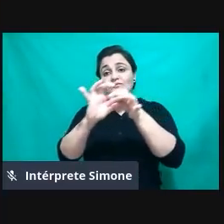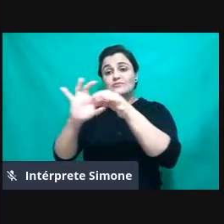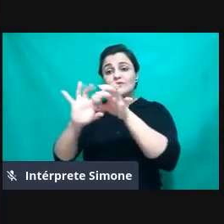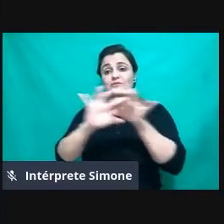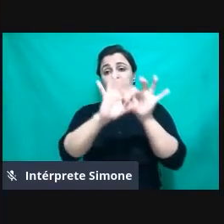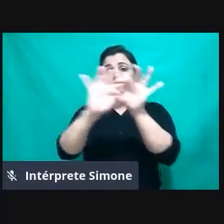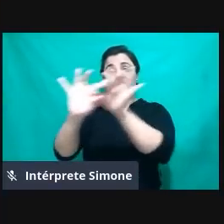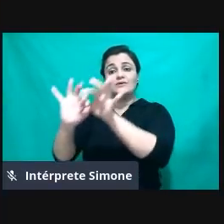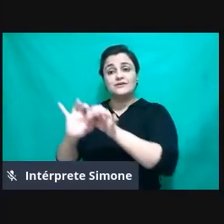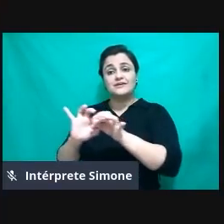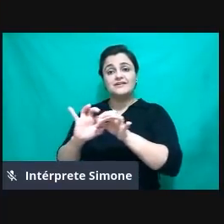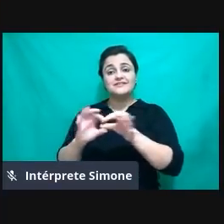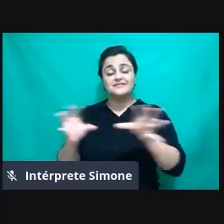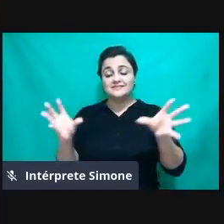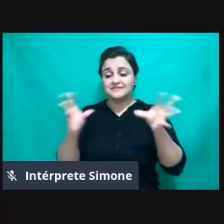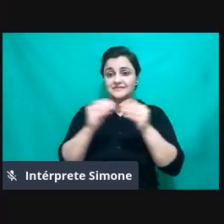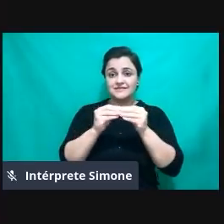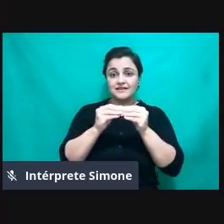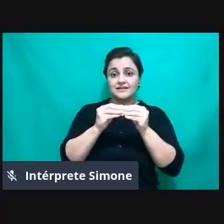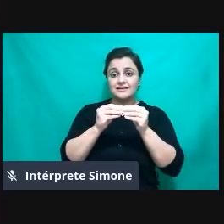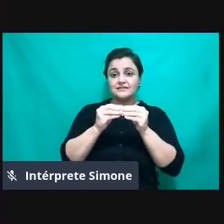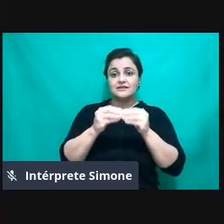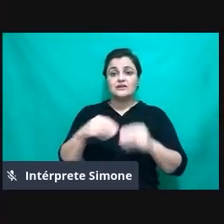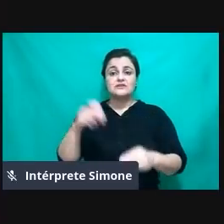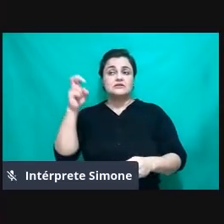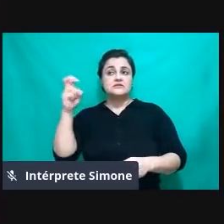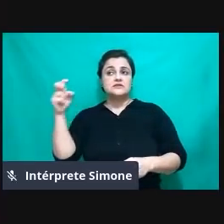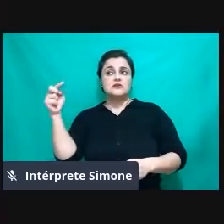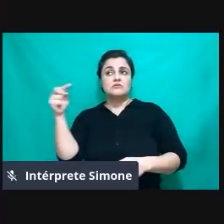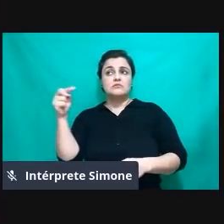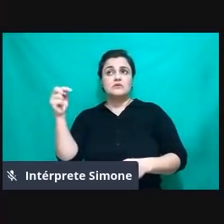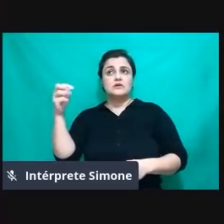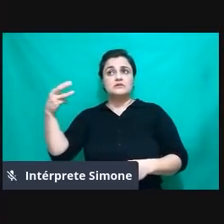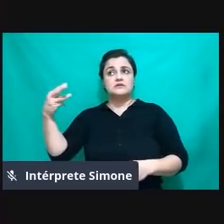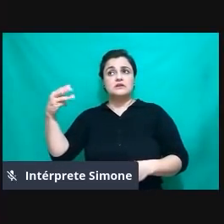5 menos 3 é igual a 2, então,